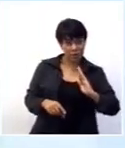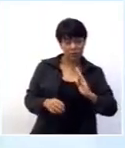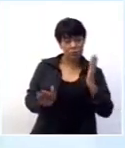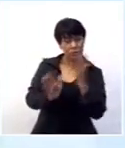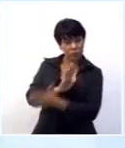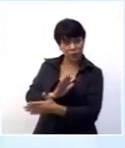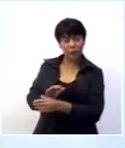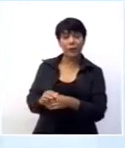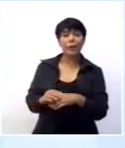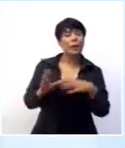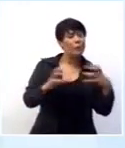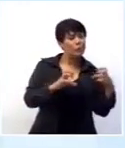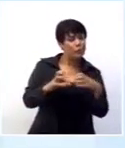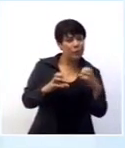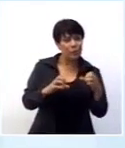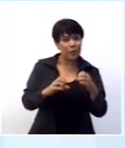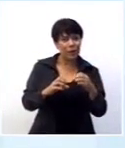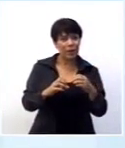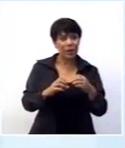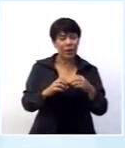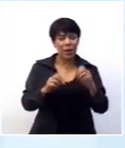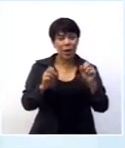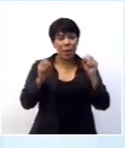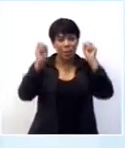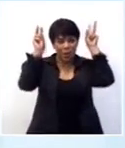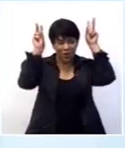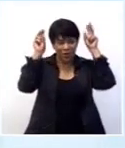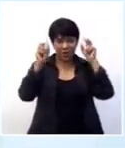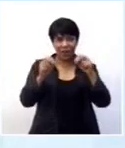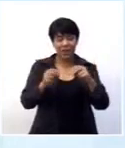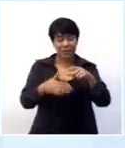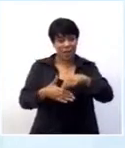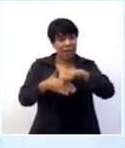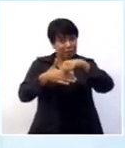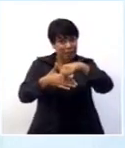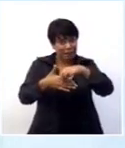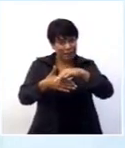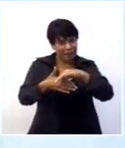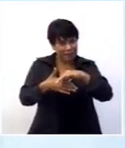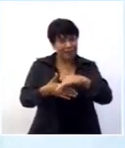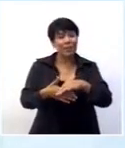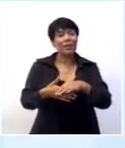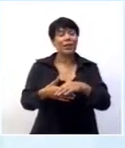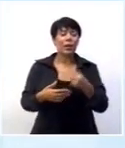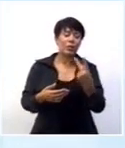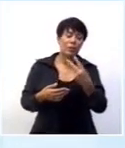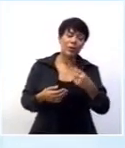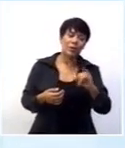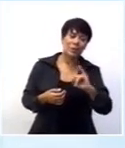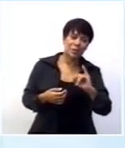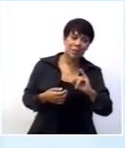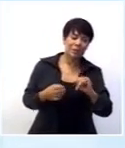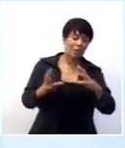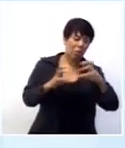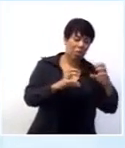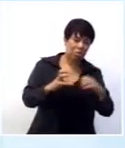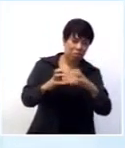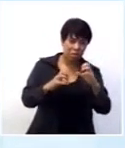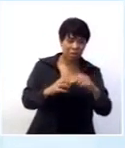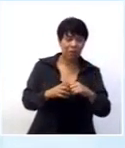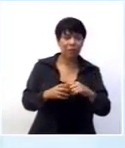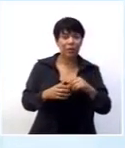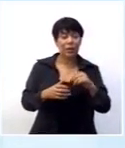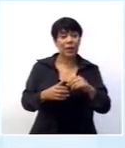briga, né, do Moisés, né, liderando o pessoal, tá? Uma briga triste, né? Os dois irmãos, mas Moisés lidera os hebreus